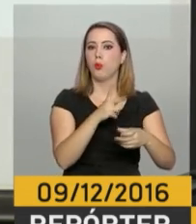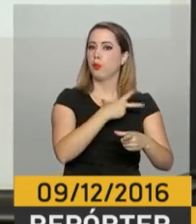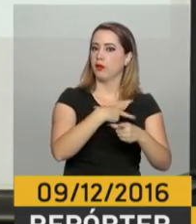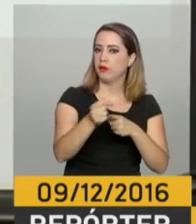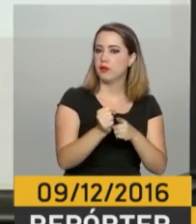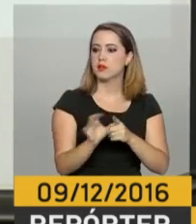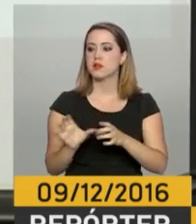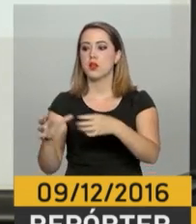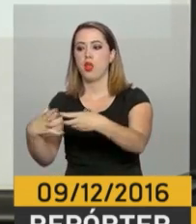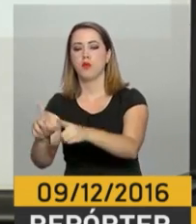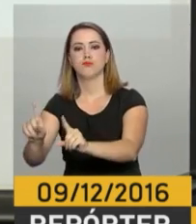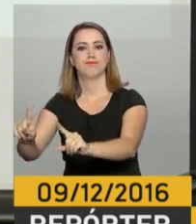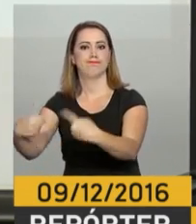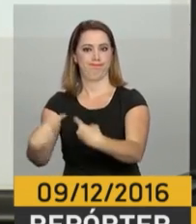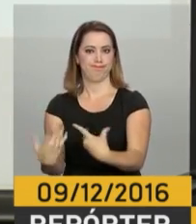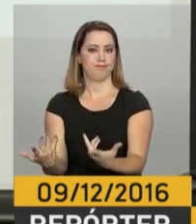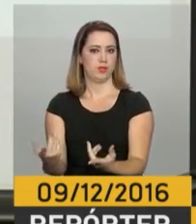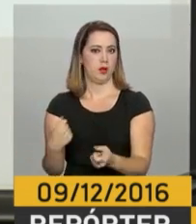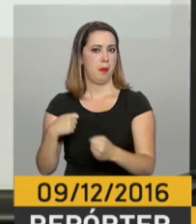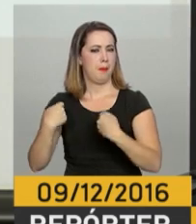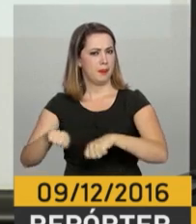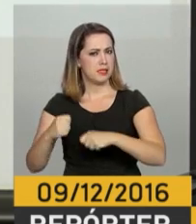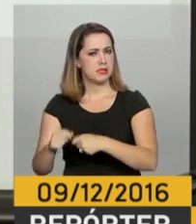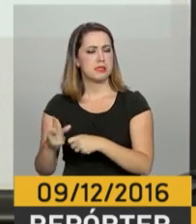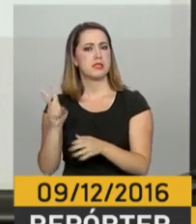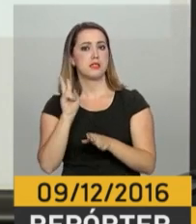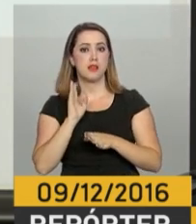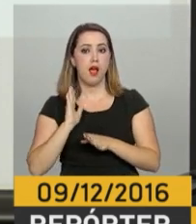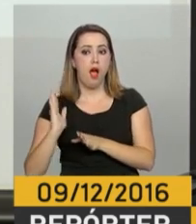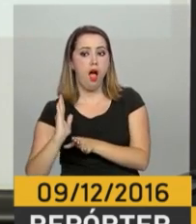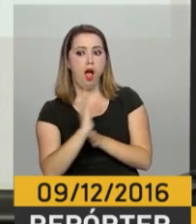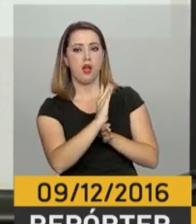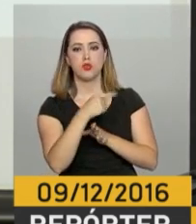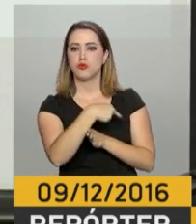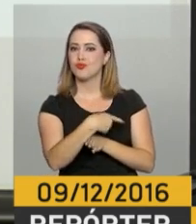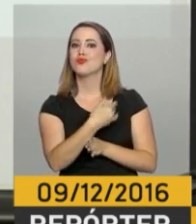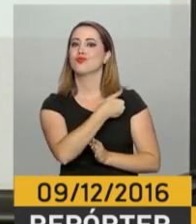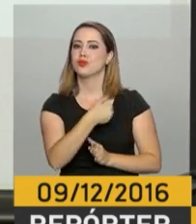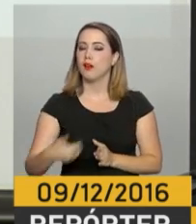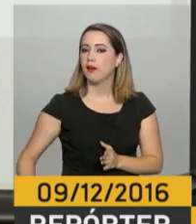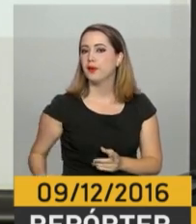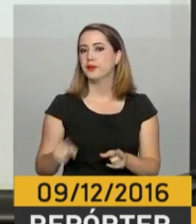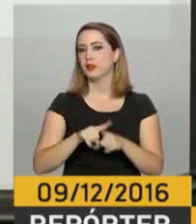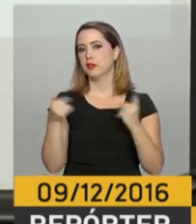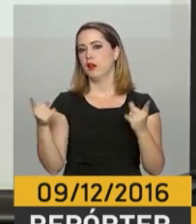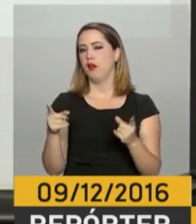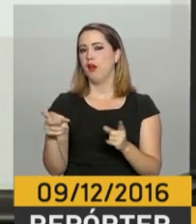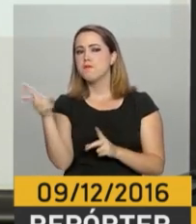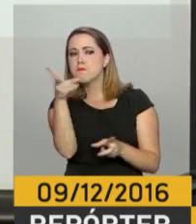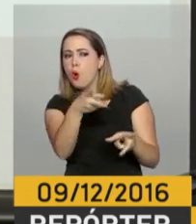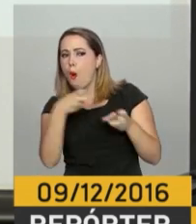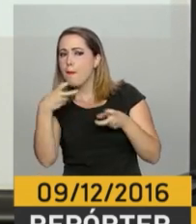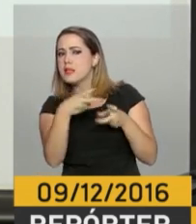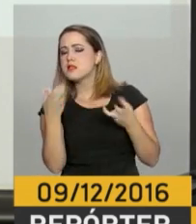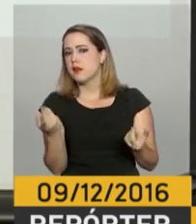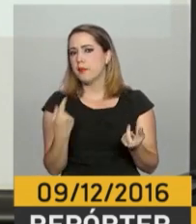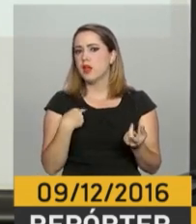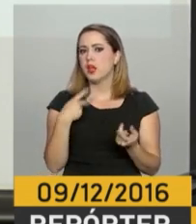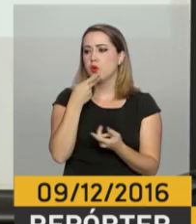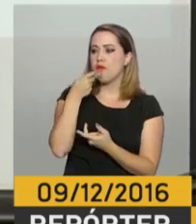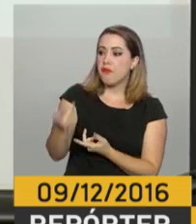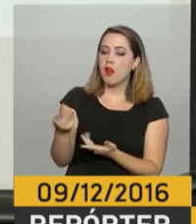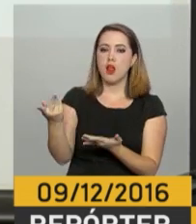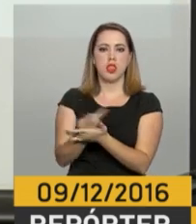existir para ajudar a governar, criticando, observando, contestando e, quando for o caso, dizer, olha, isso está